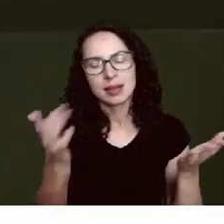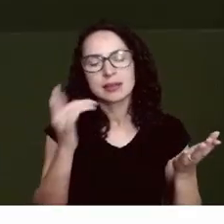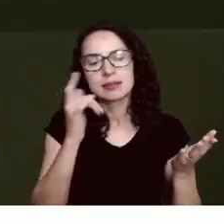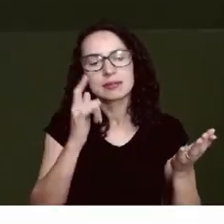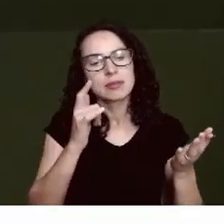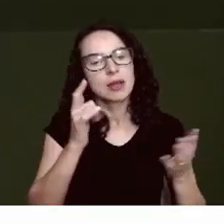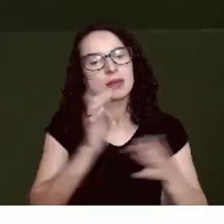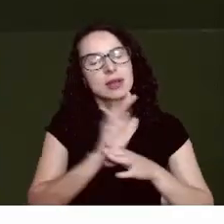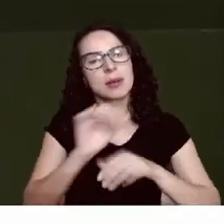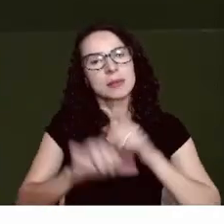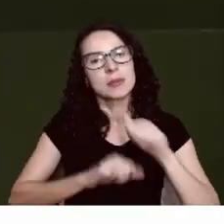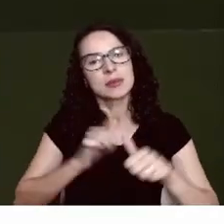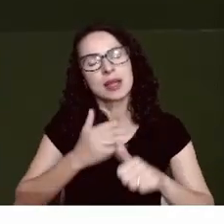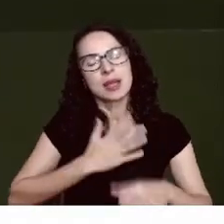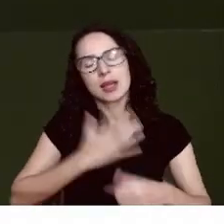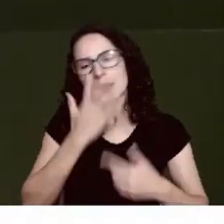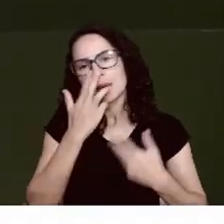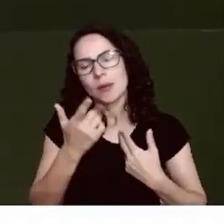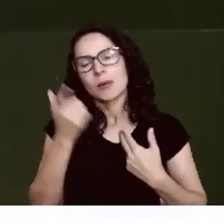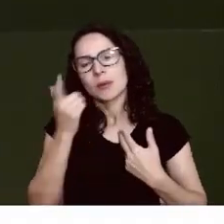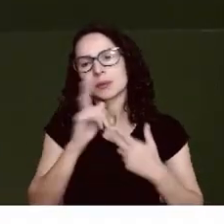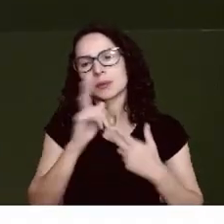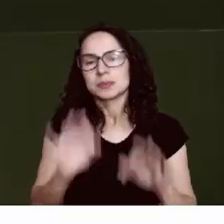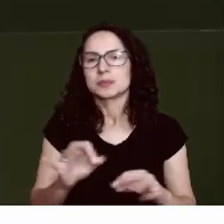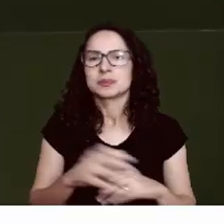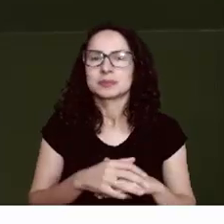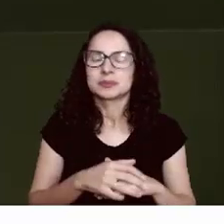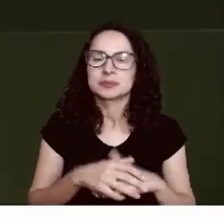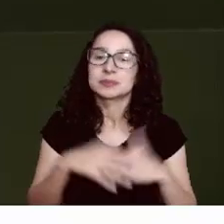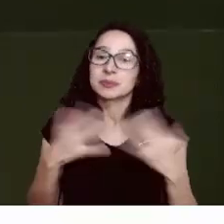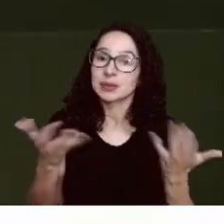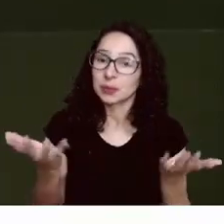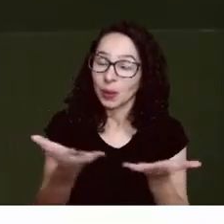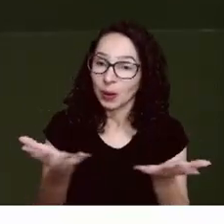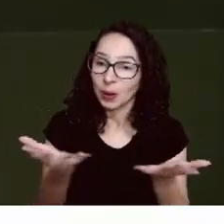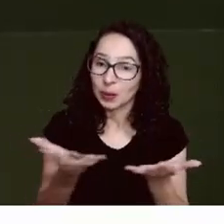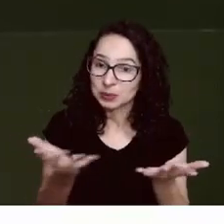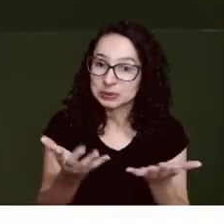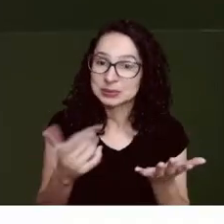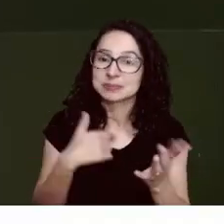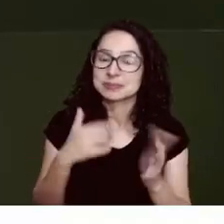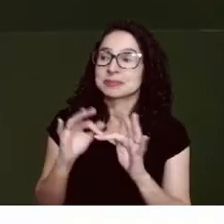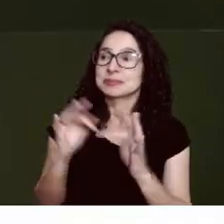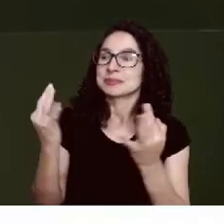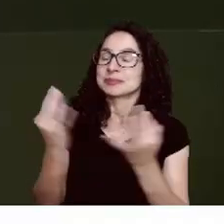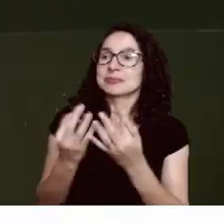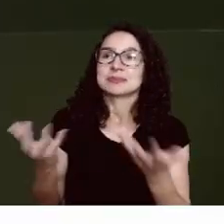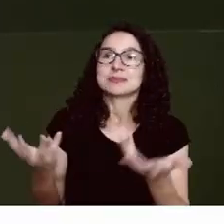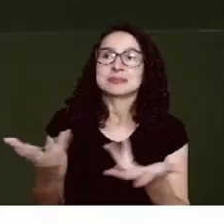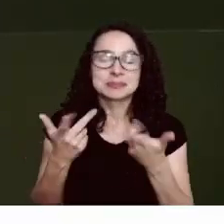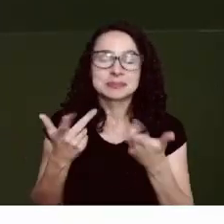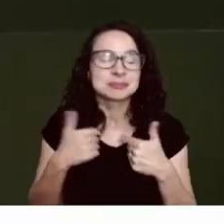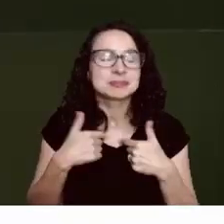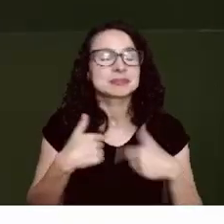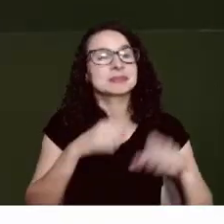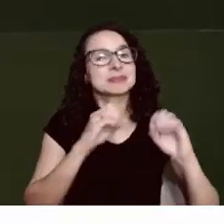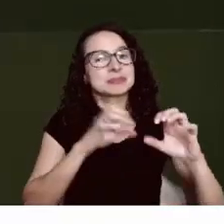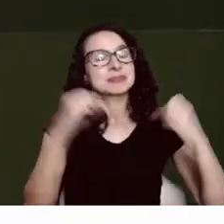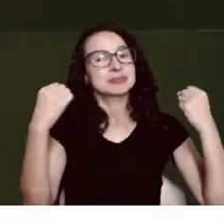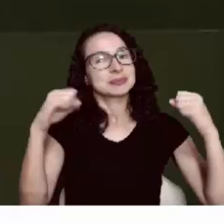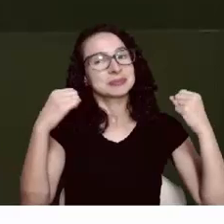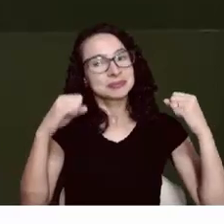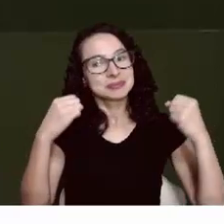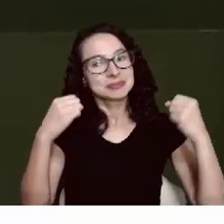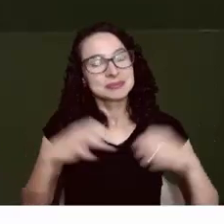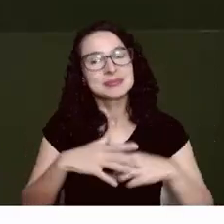eu fiz e deu certo. Então hoje eu tenho uma família maravilhosa, hoje eu sou educador físico, como eu falei, hoje eu dou